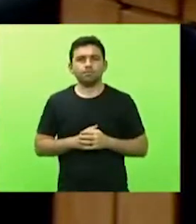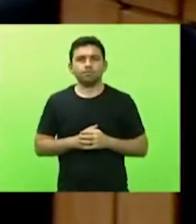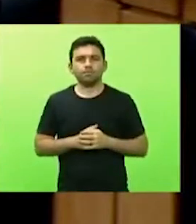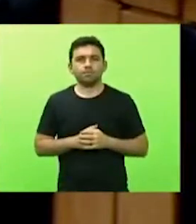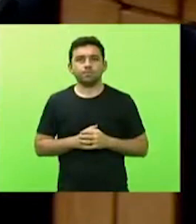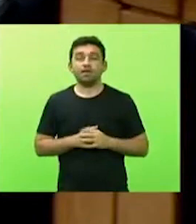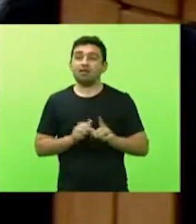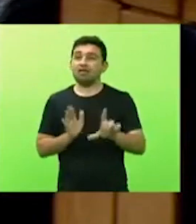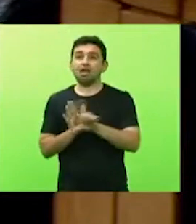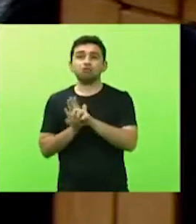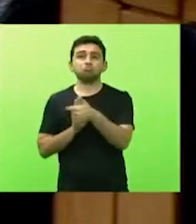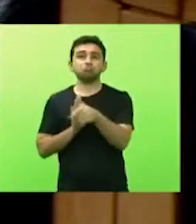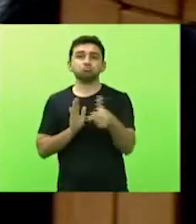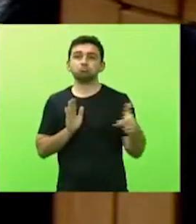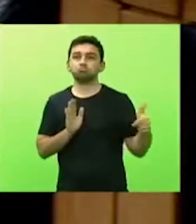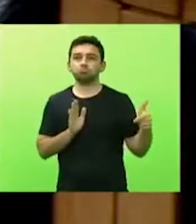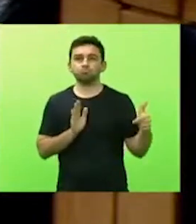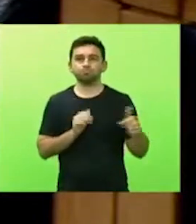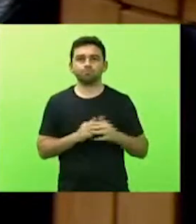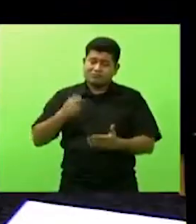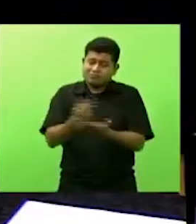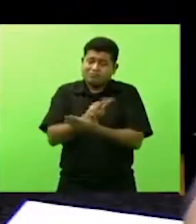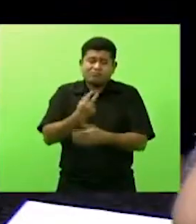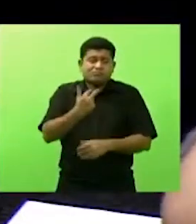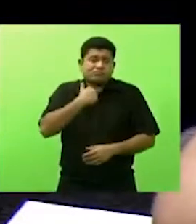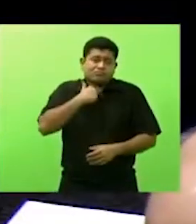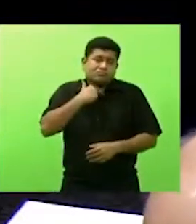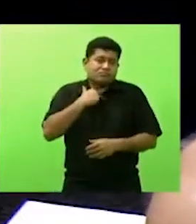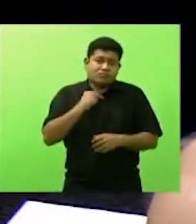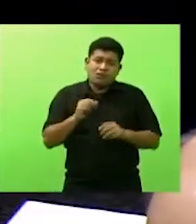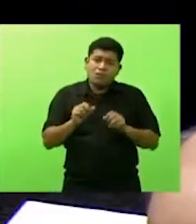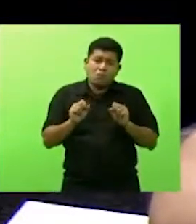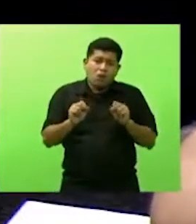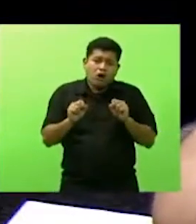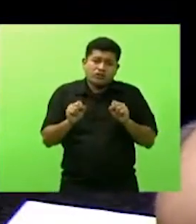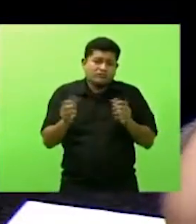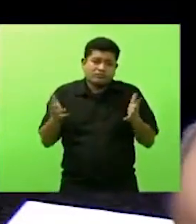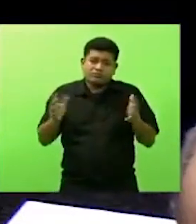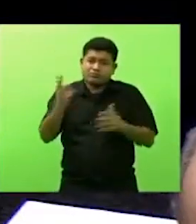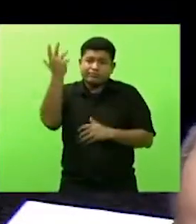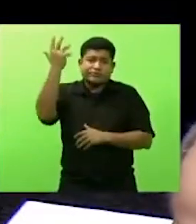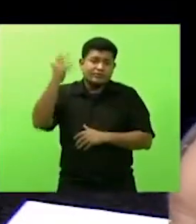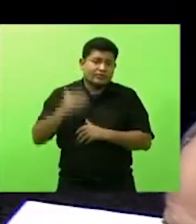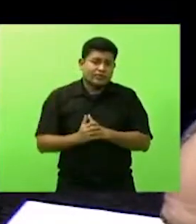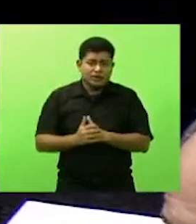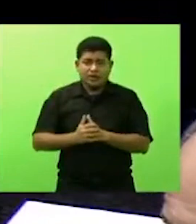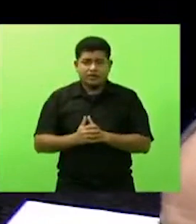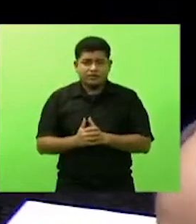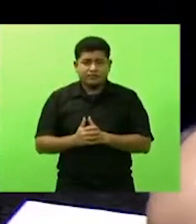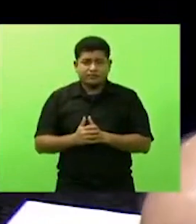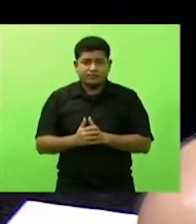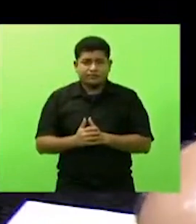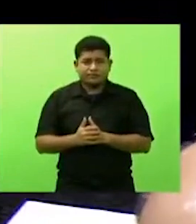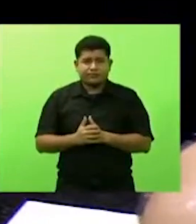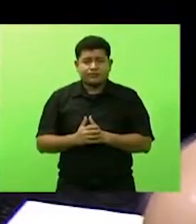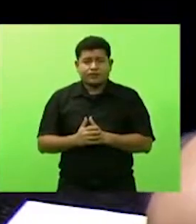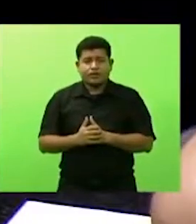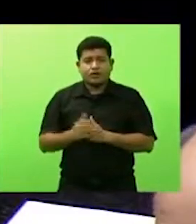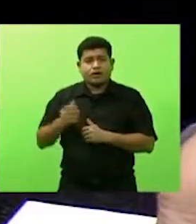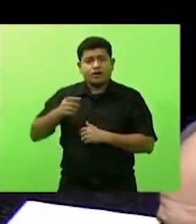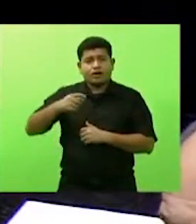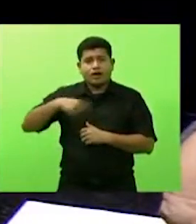Lei não há. Não há lei. A nossa posição hoje aqui de bancada, e não foi fácil nós tomar essa posição, porque